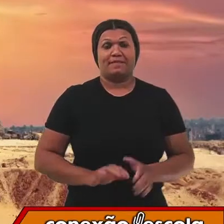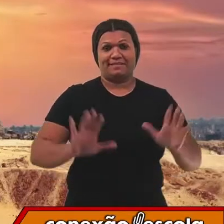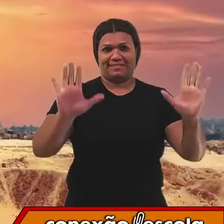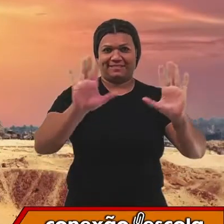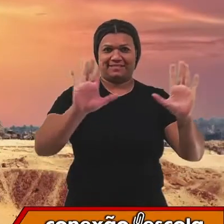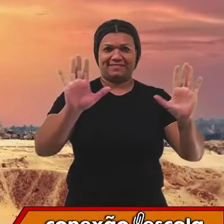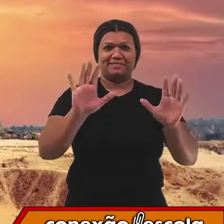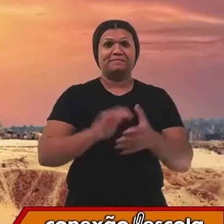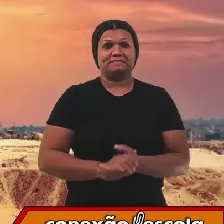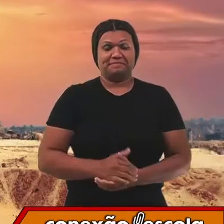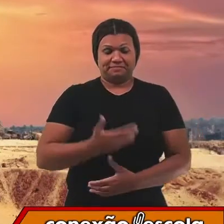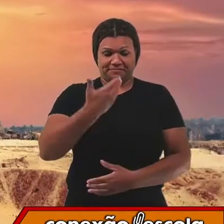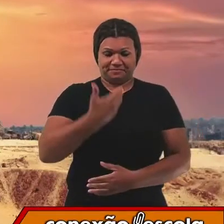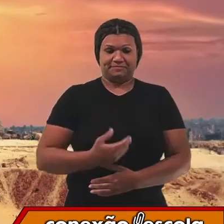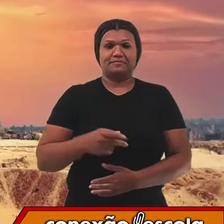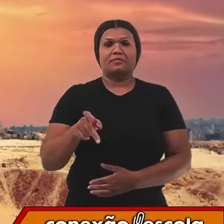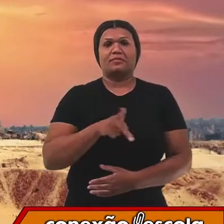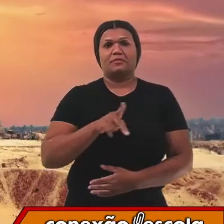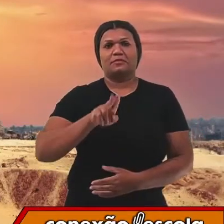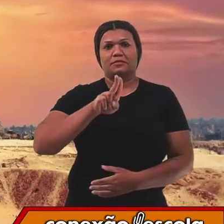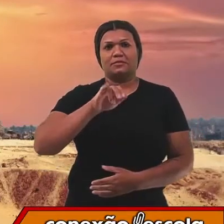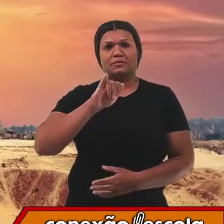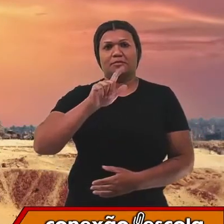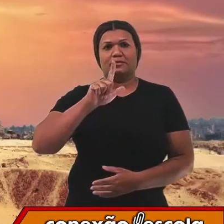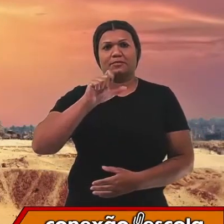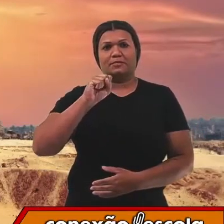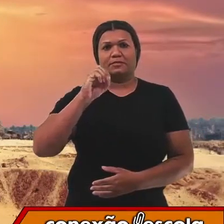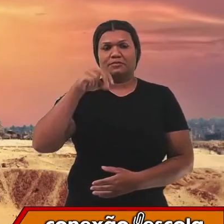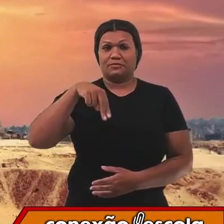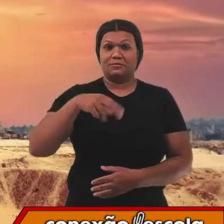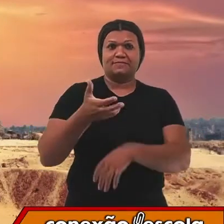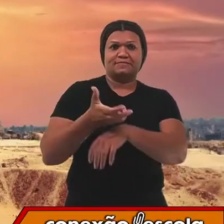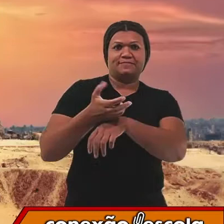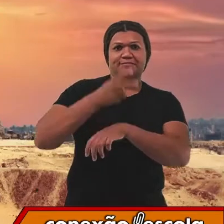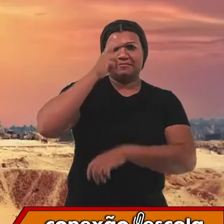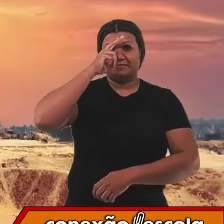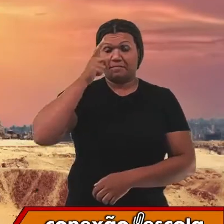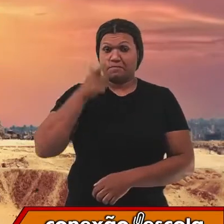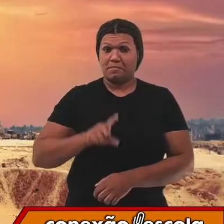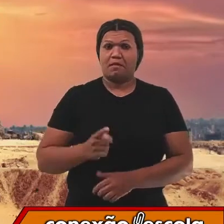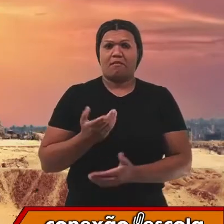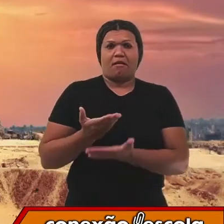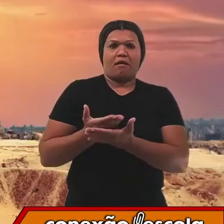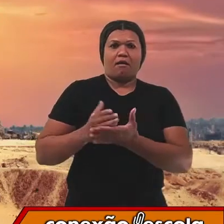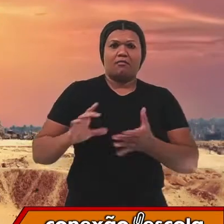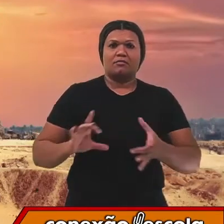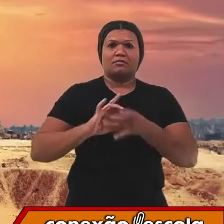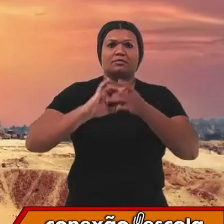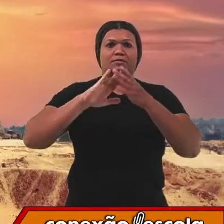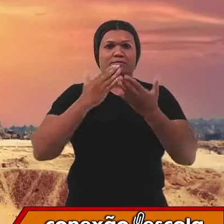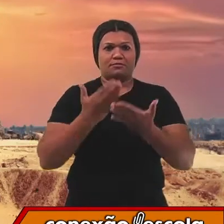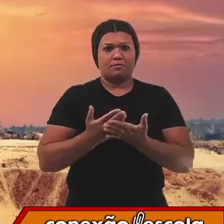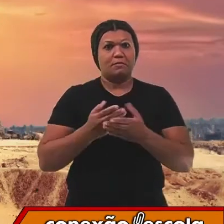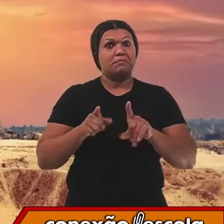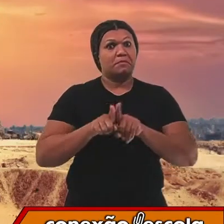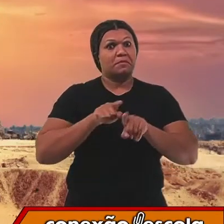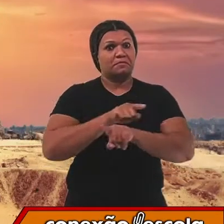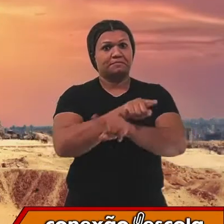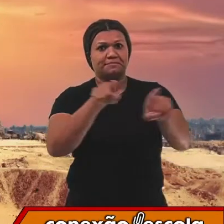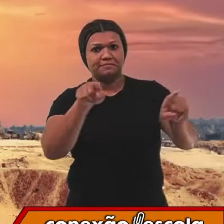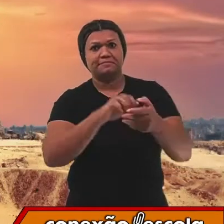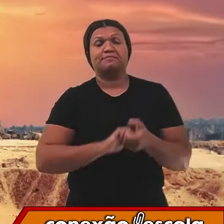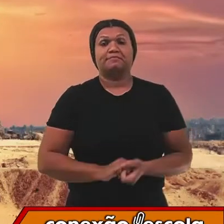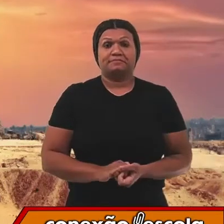Olá, professor Wilson de História, em mais uma aula para o Conexão Escola e para vocês.